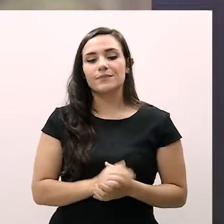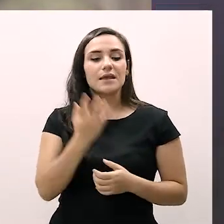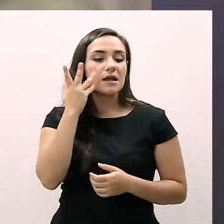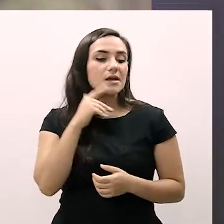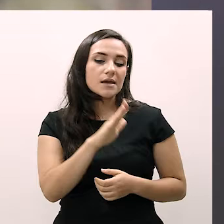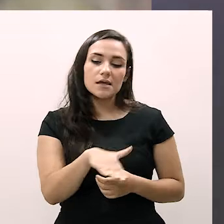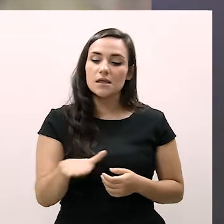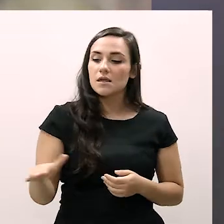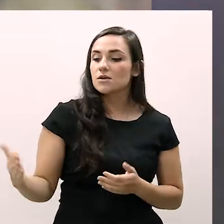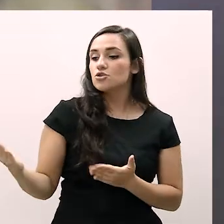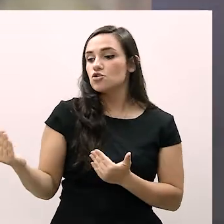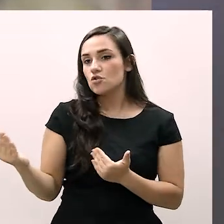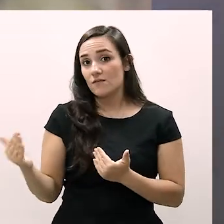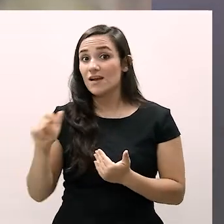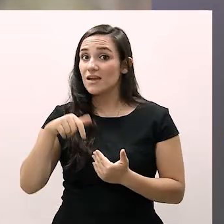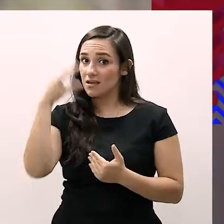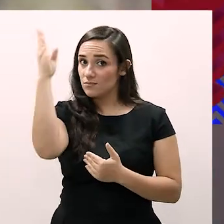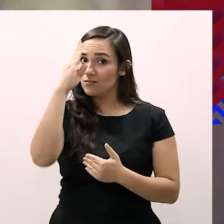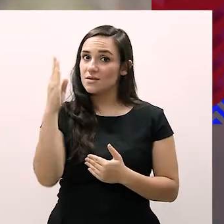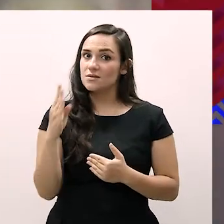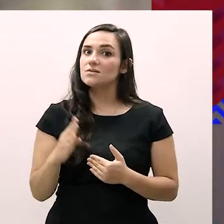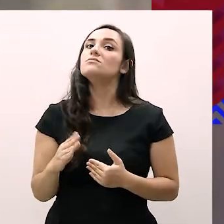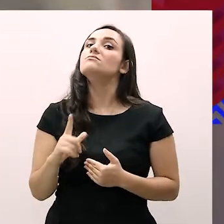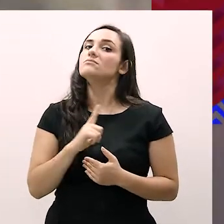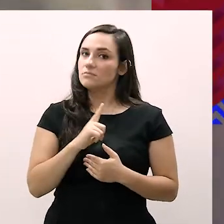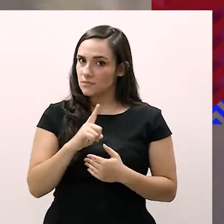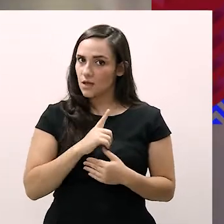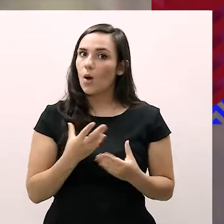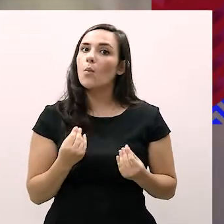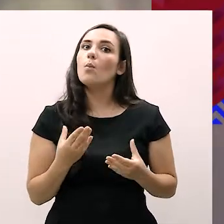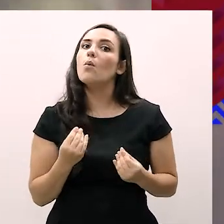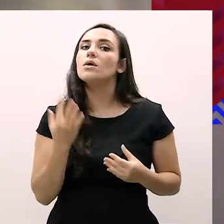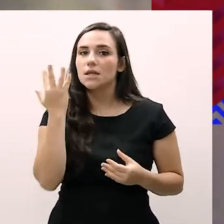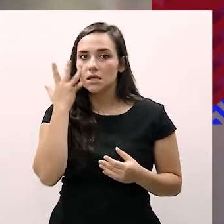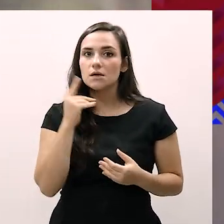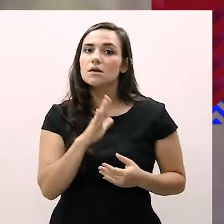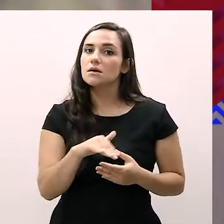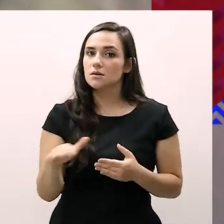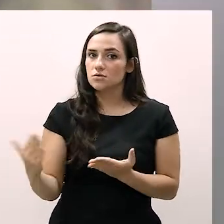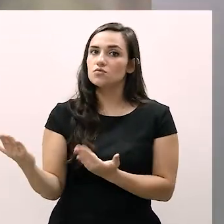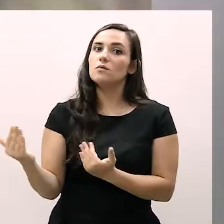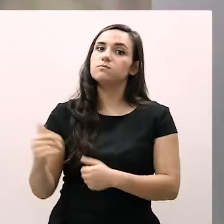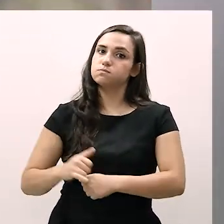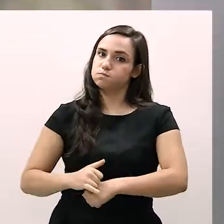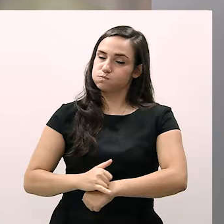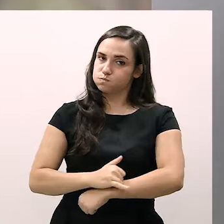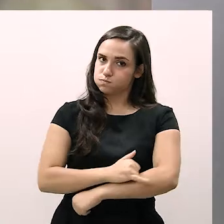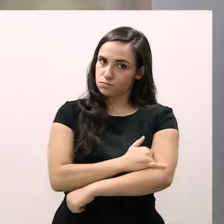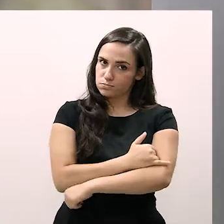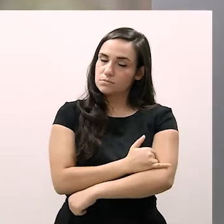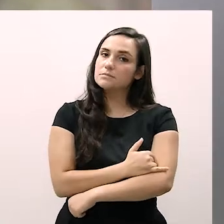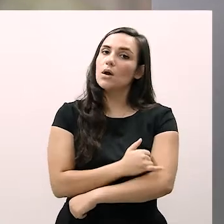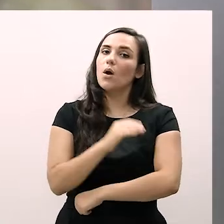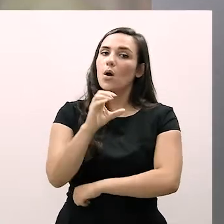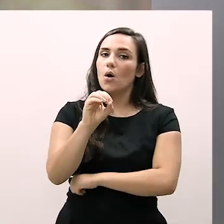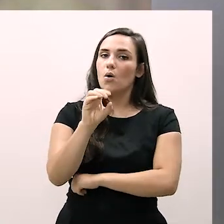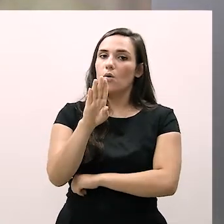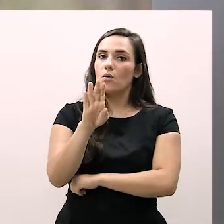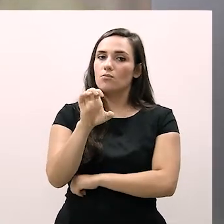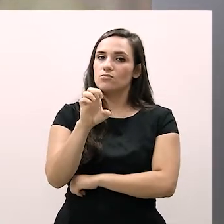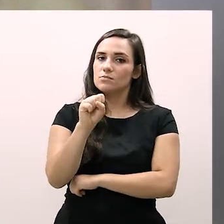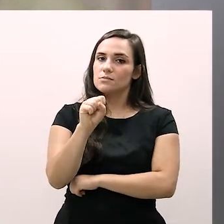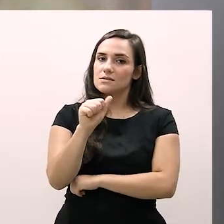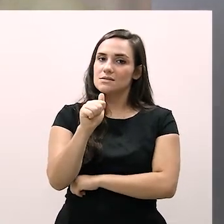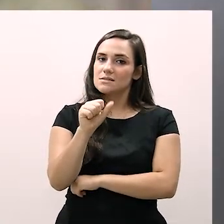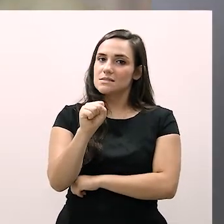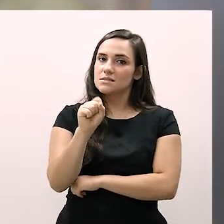a gente sabe que no Brasil é um problema também, né, um aumento expressivo de crianças e jovens obesas, né, com obesidade